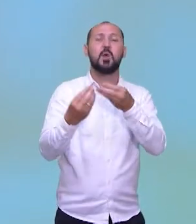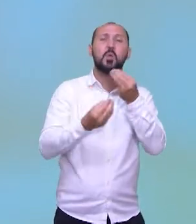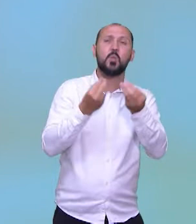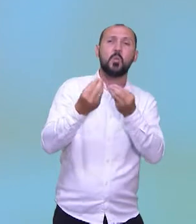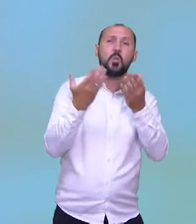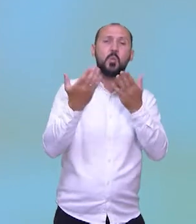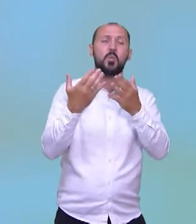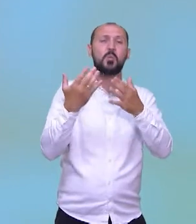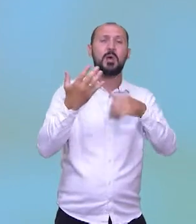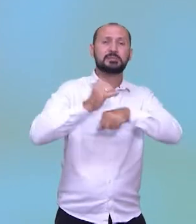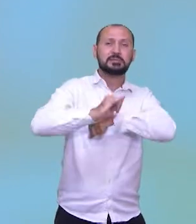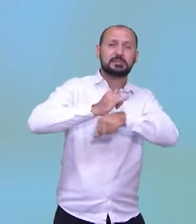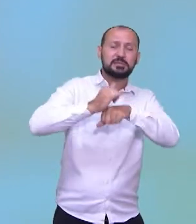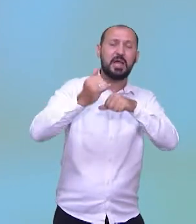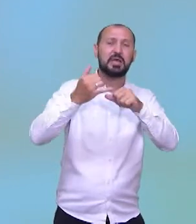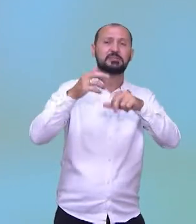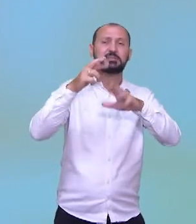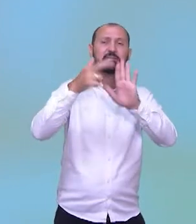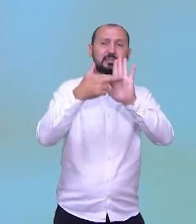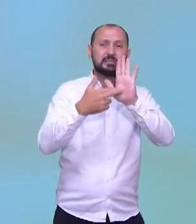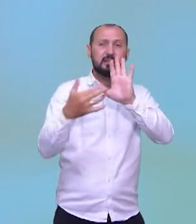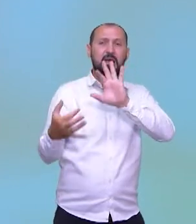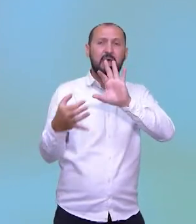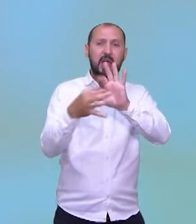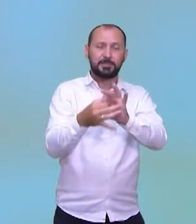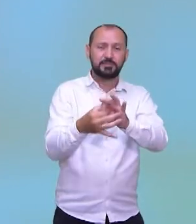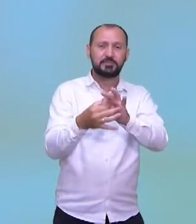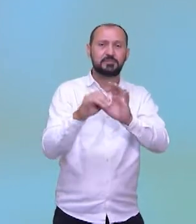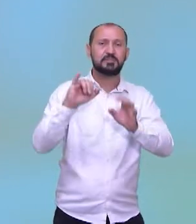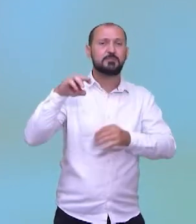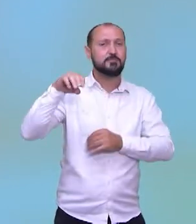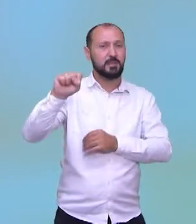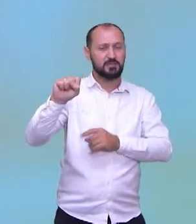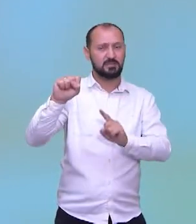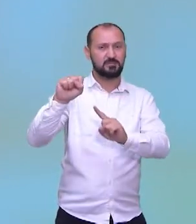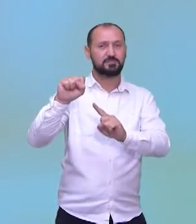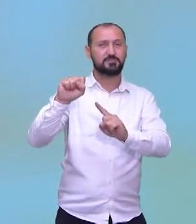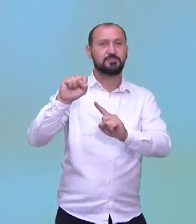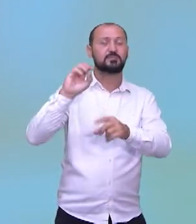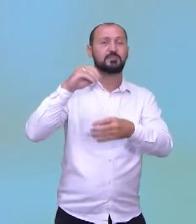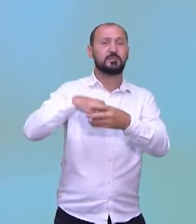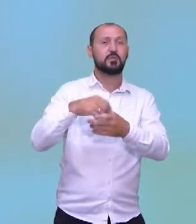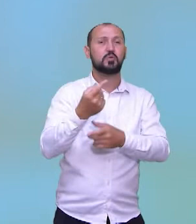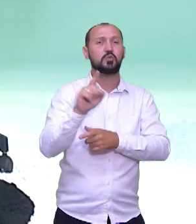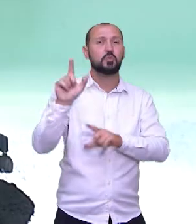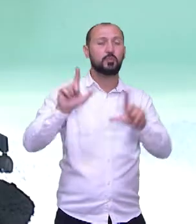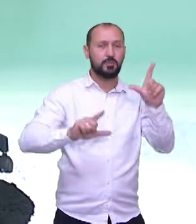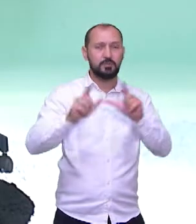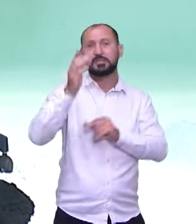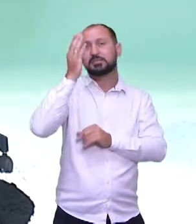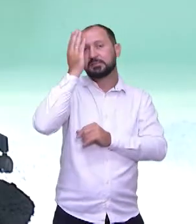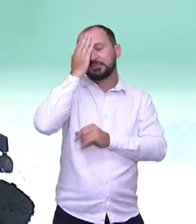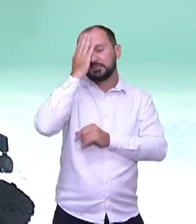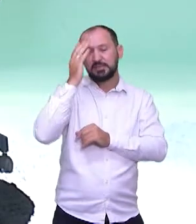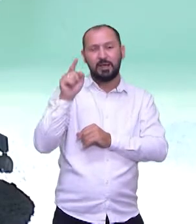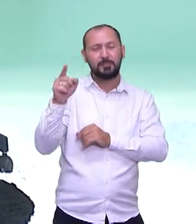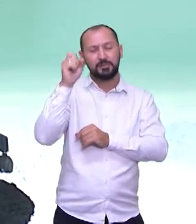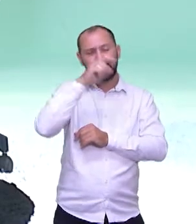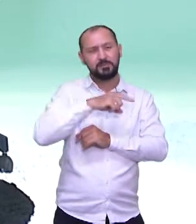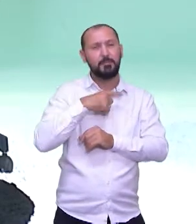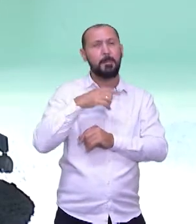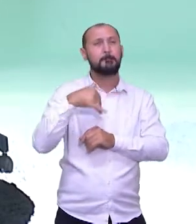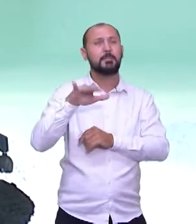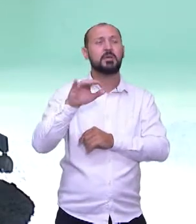as dinâmicas e todas as intercalações do ICMS num programa só, mas a gente sabe que ele é